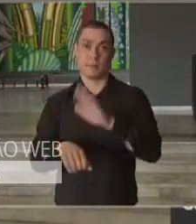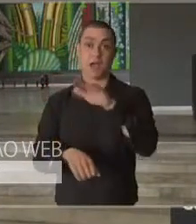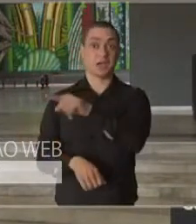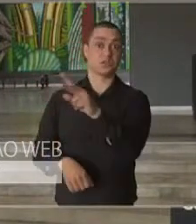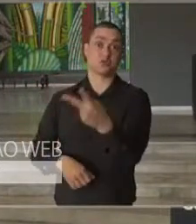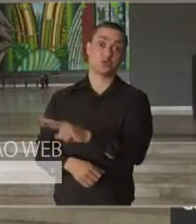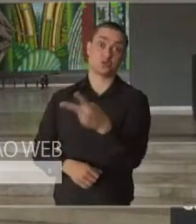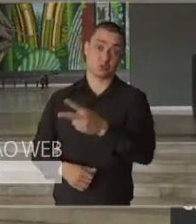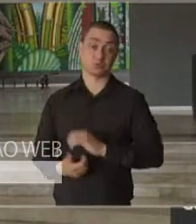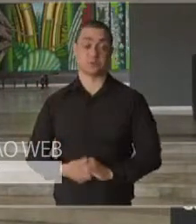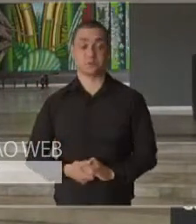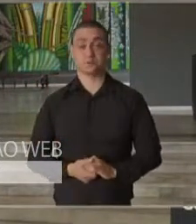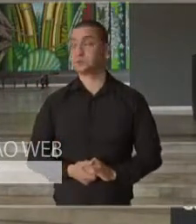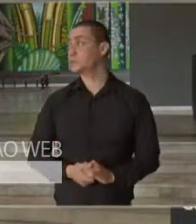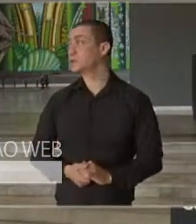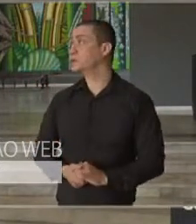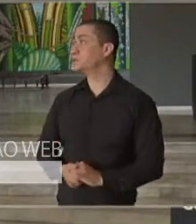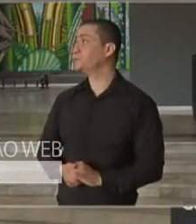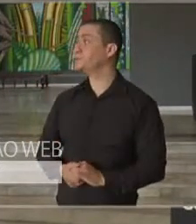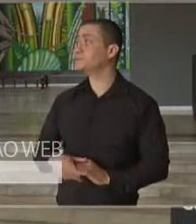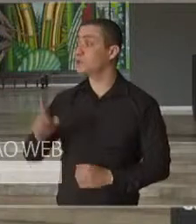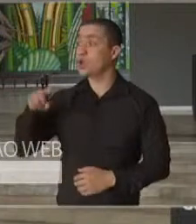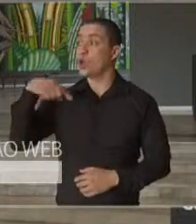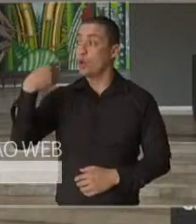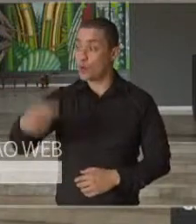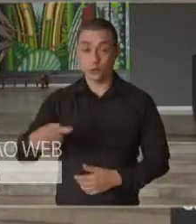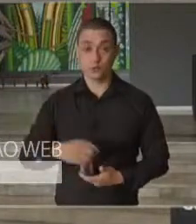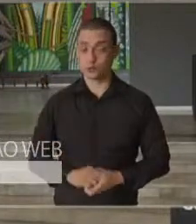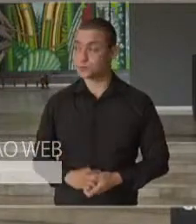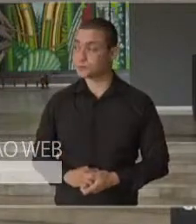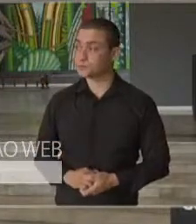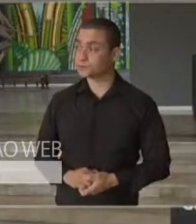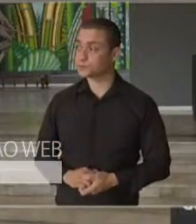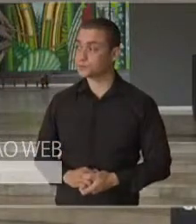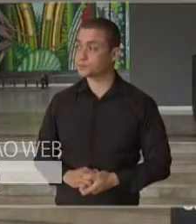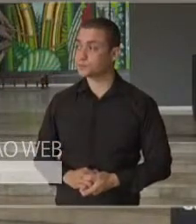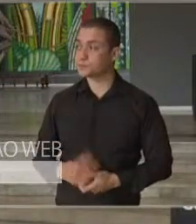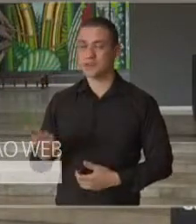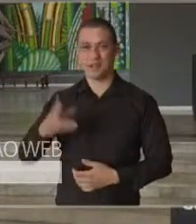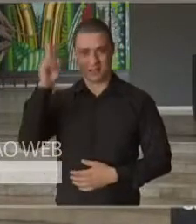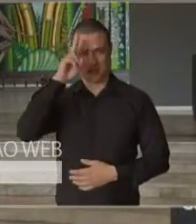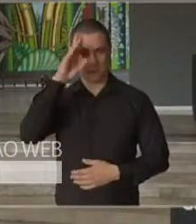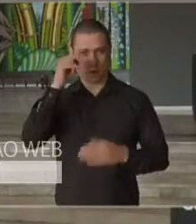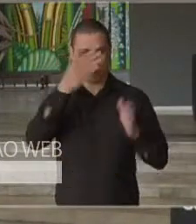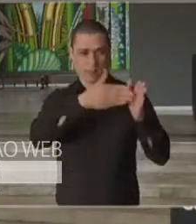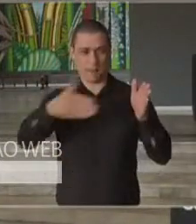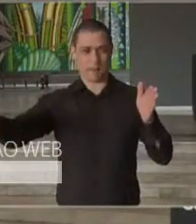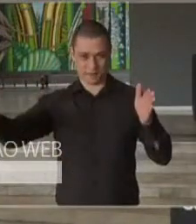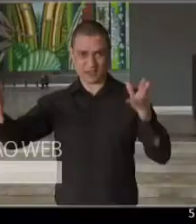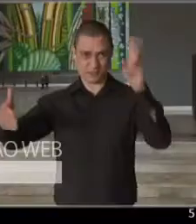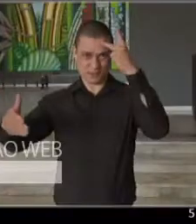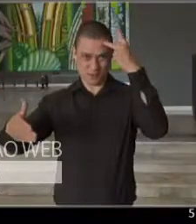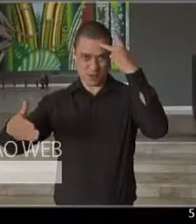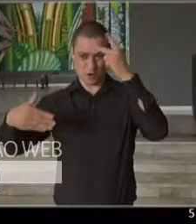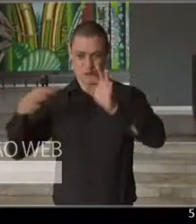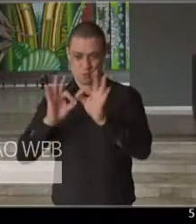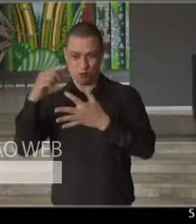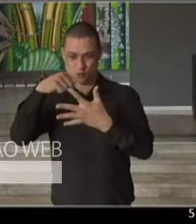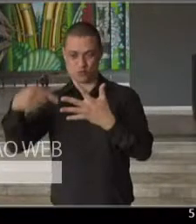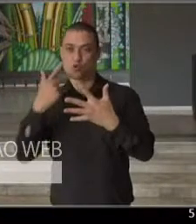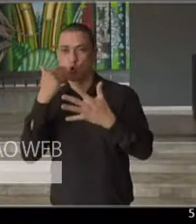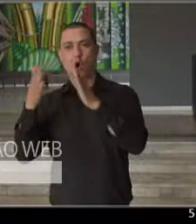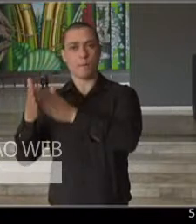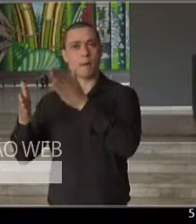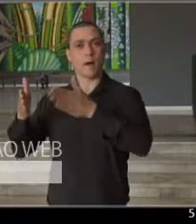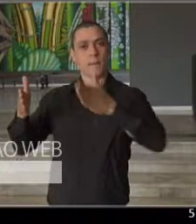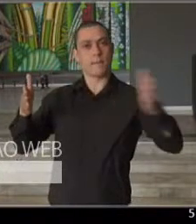para a fase amarela. Na próxima página, nós relembramos como foi essa evolução do Plano São Paulo e que foi